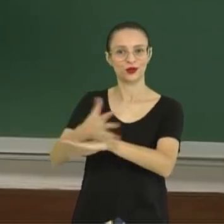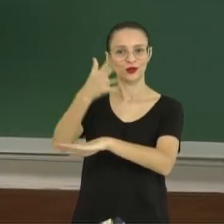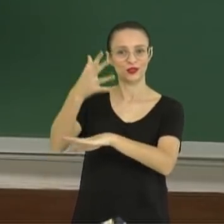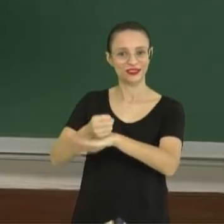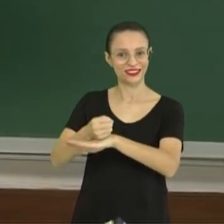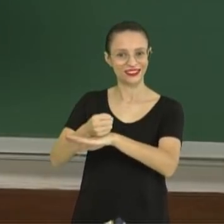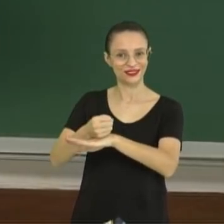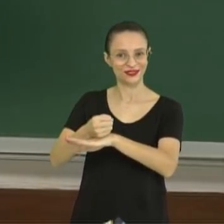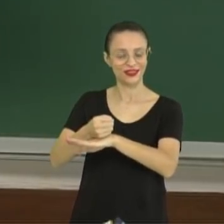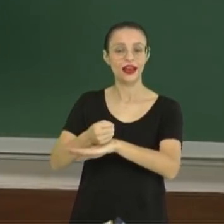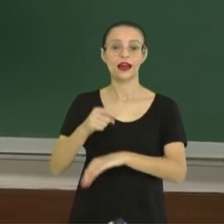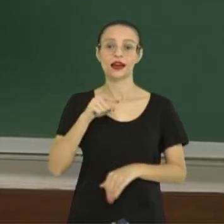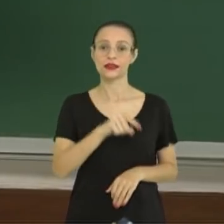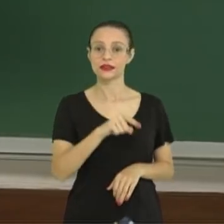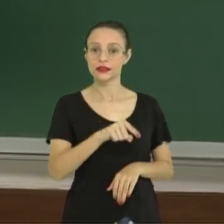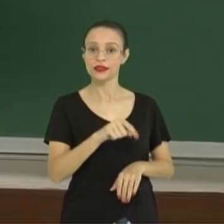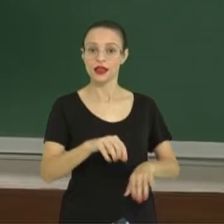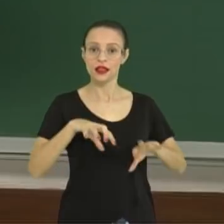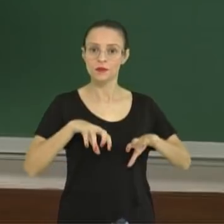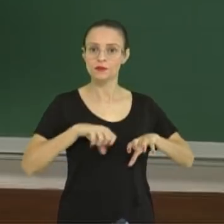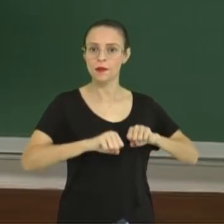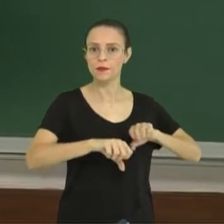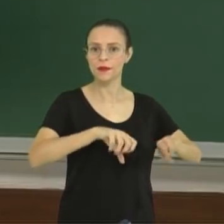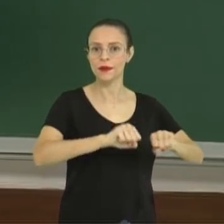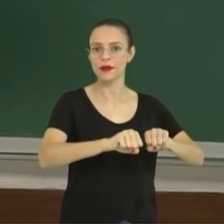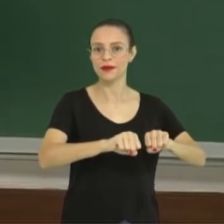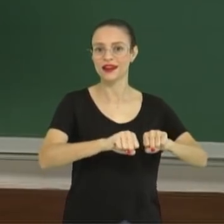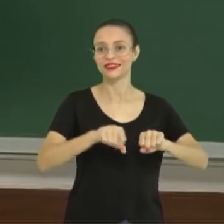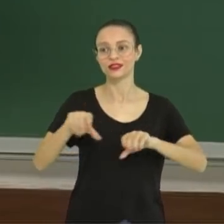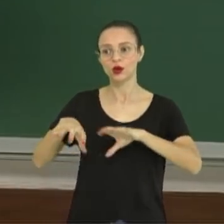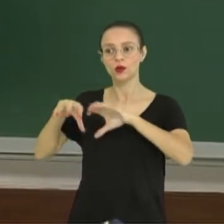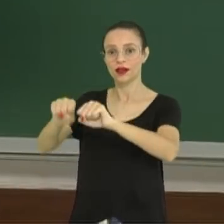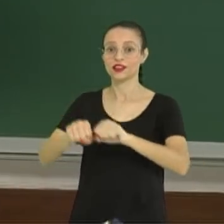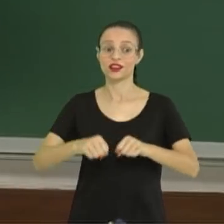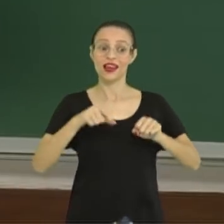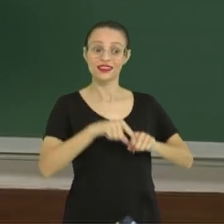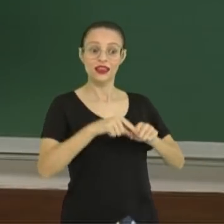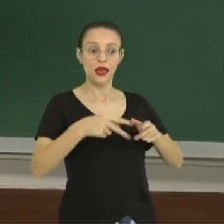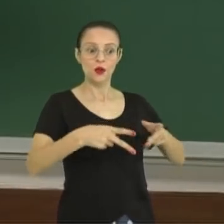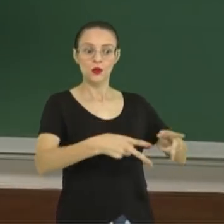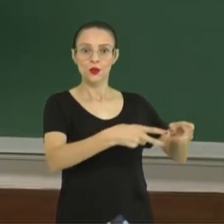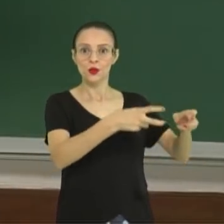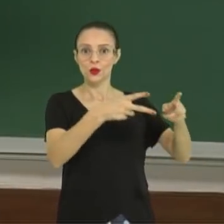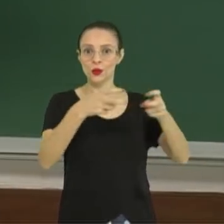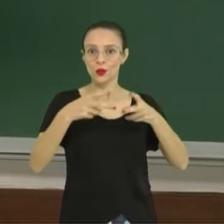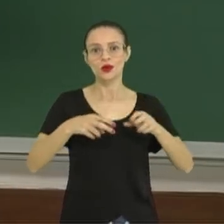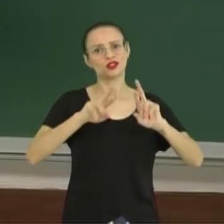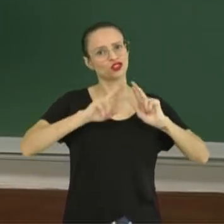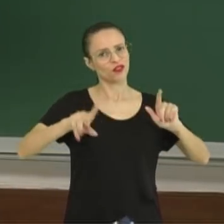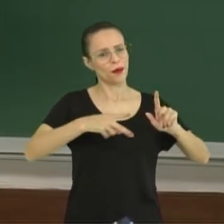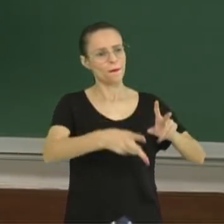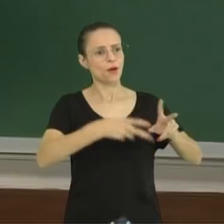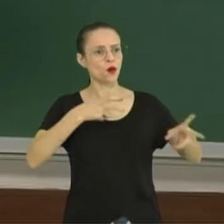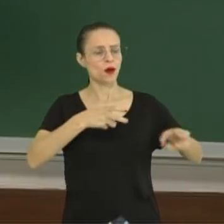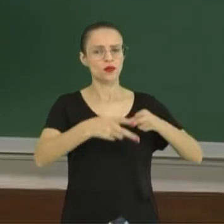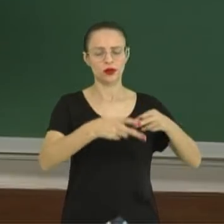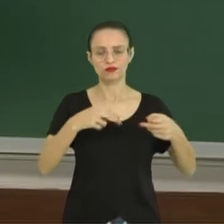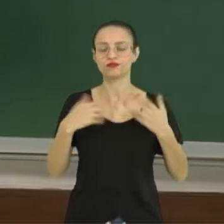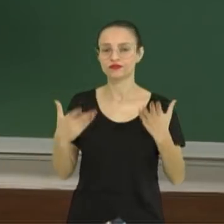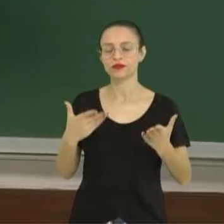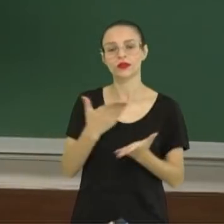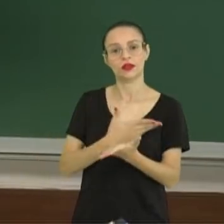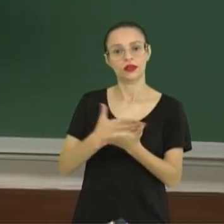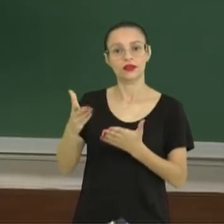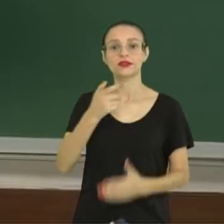colonização foi de ocupação de território e não de exploração como foi no restante do continente, ok? Então, de início,